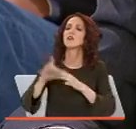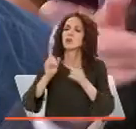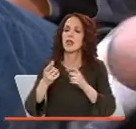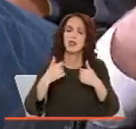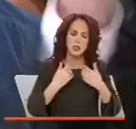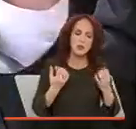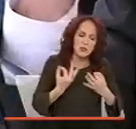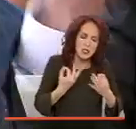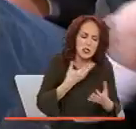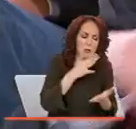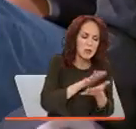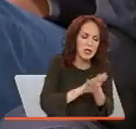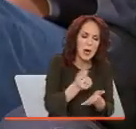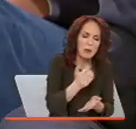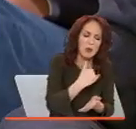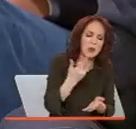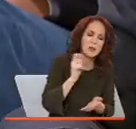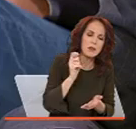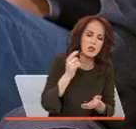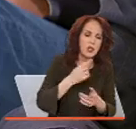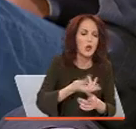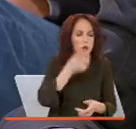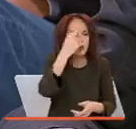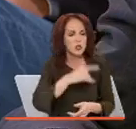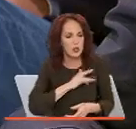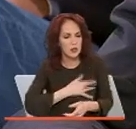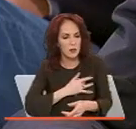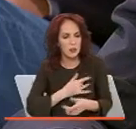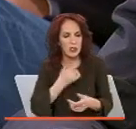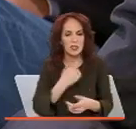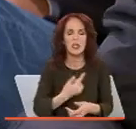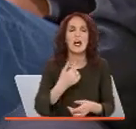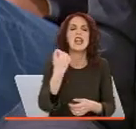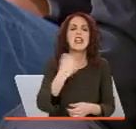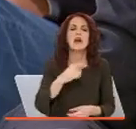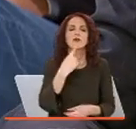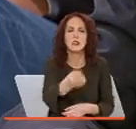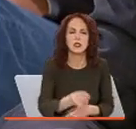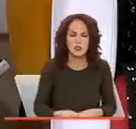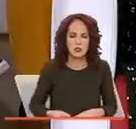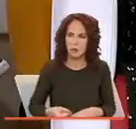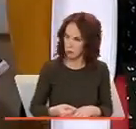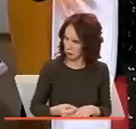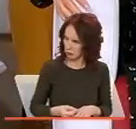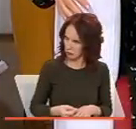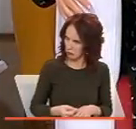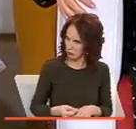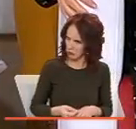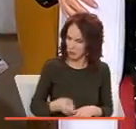fazer. E agora publiquei há poucos meses um romance que chama-se Diz Não. Eu ia lhe perguntar sobre isso, era com o médico.